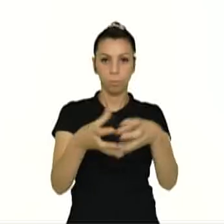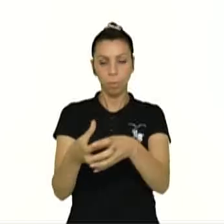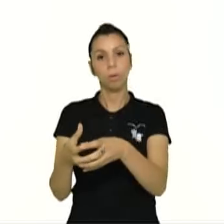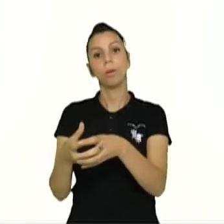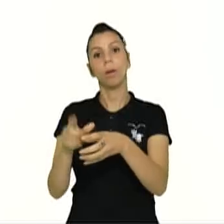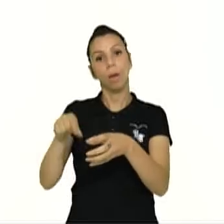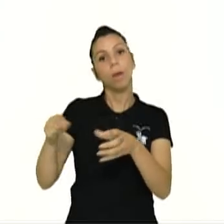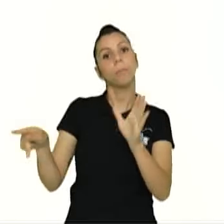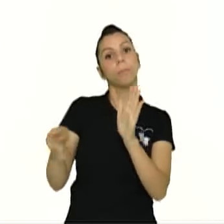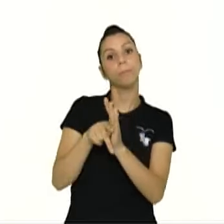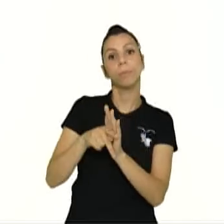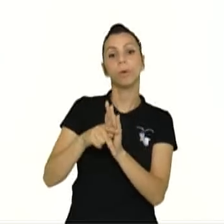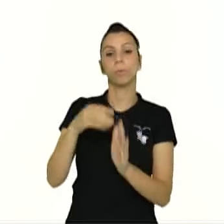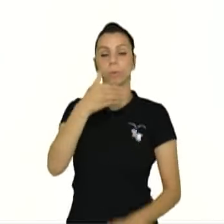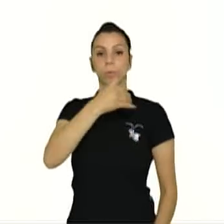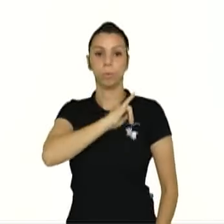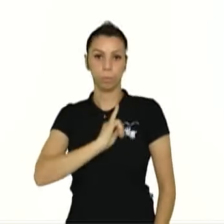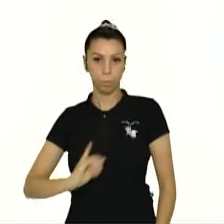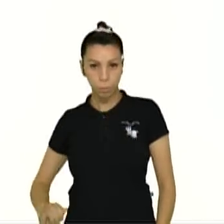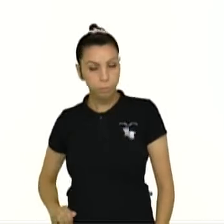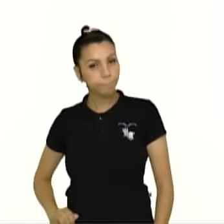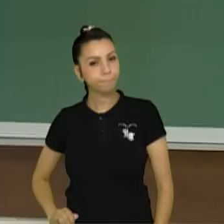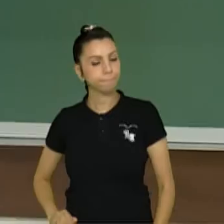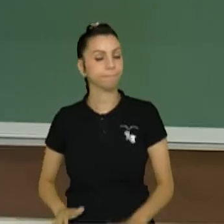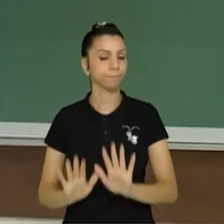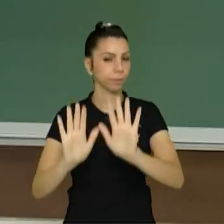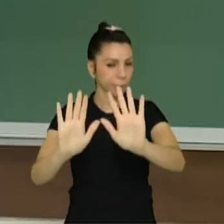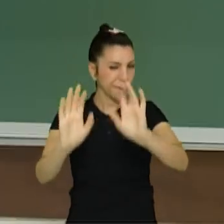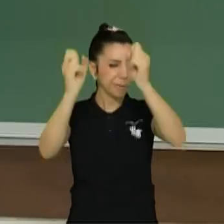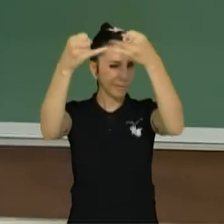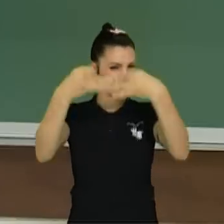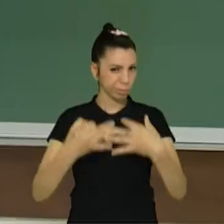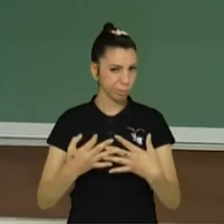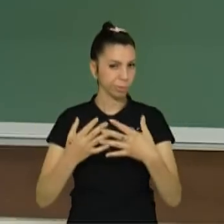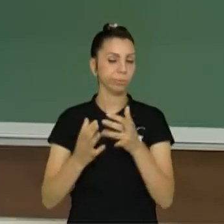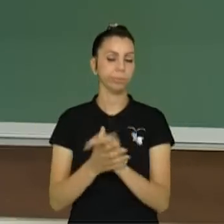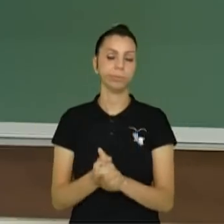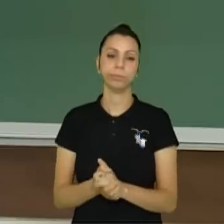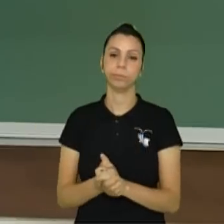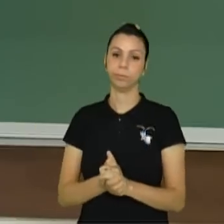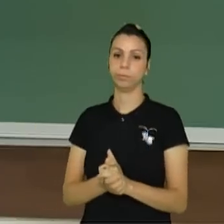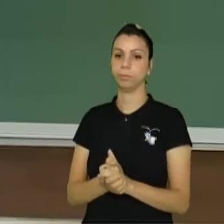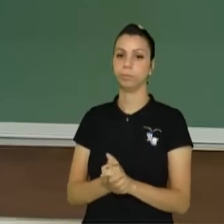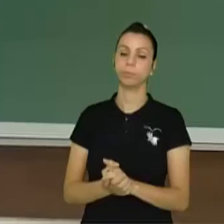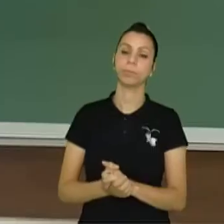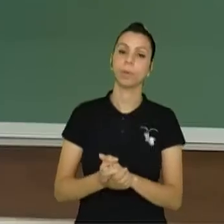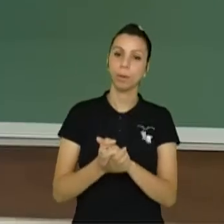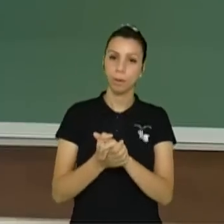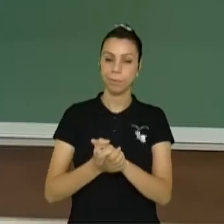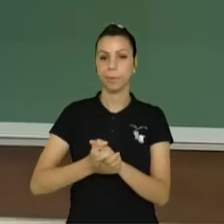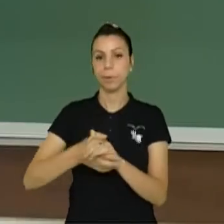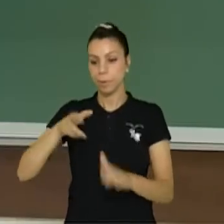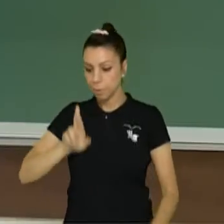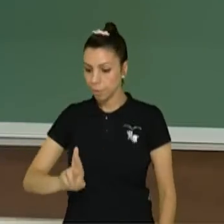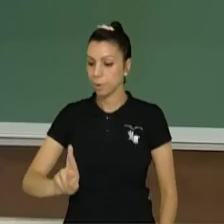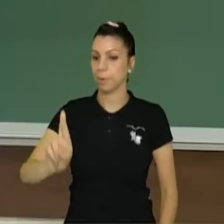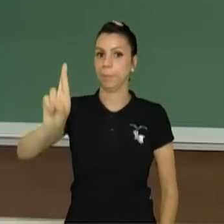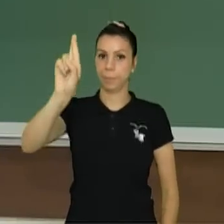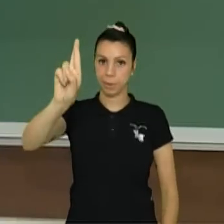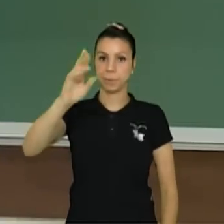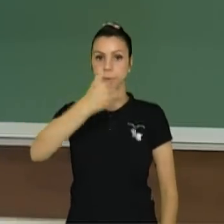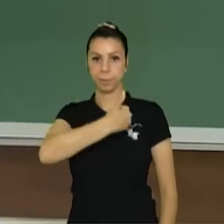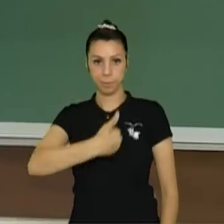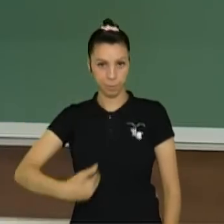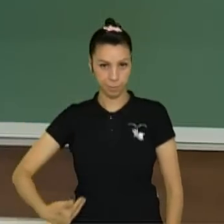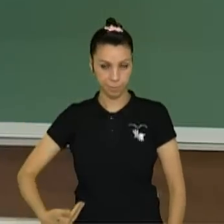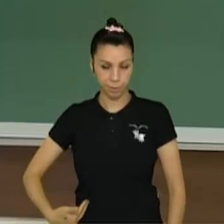governo imperial. Ou seja, vamos lá, vamos entender isso aqui. Os representantes públicos, as autoridades